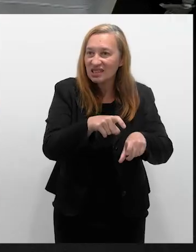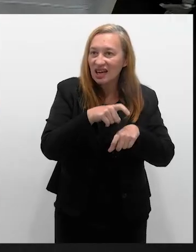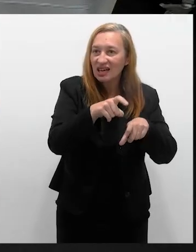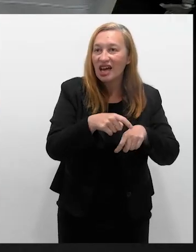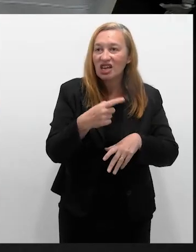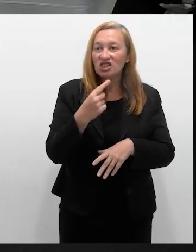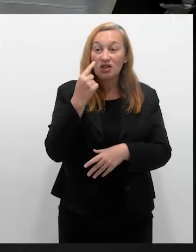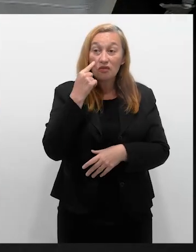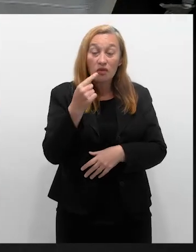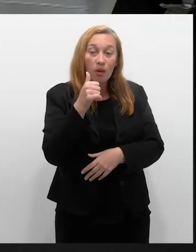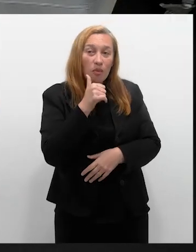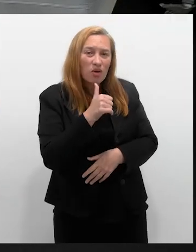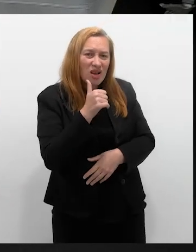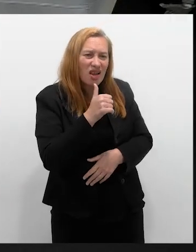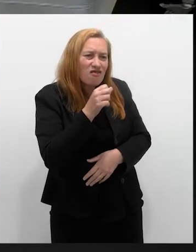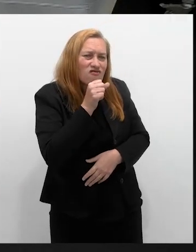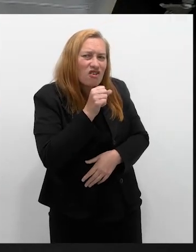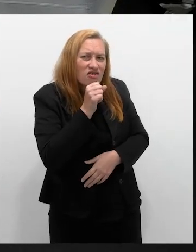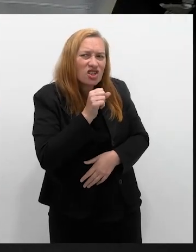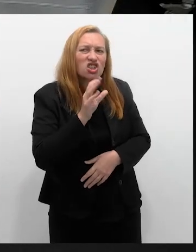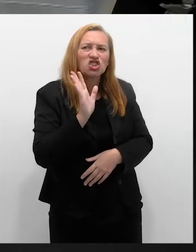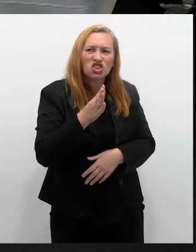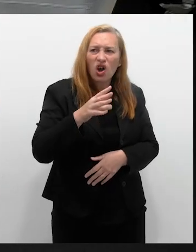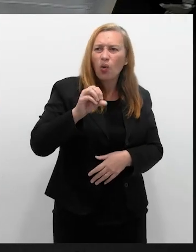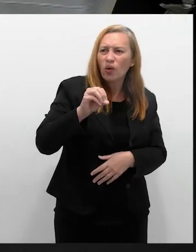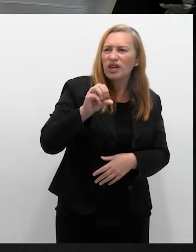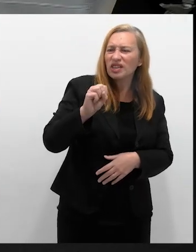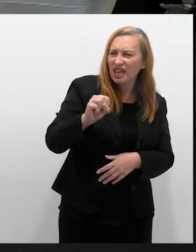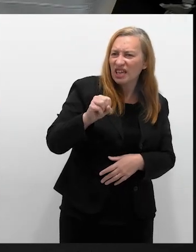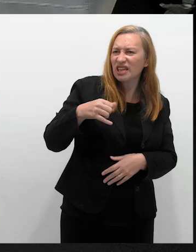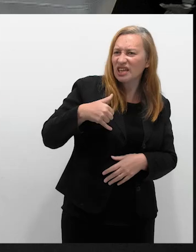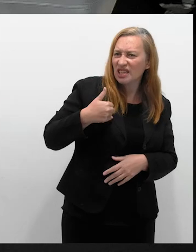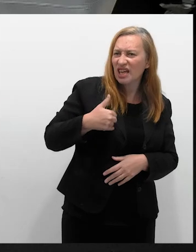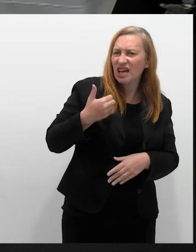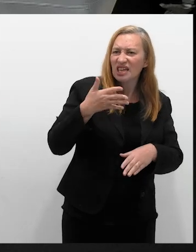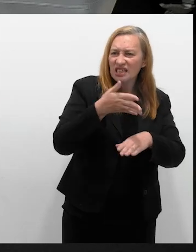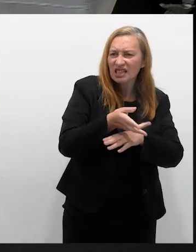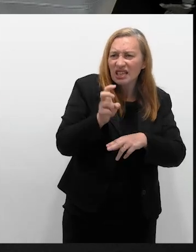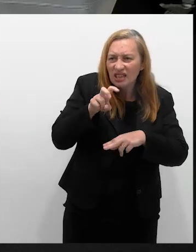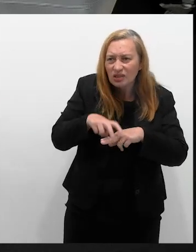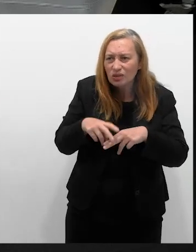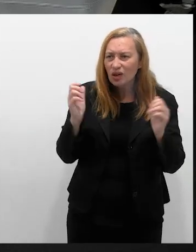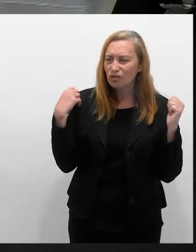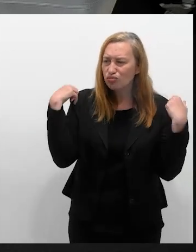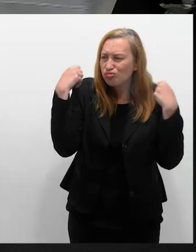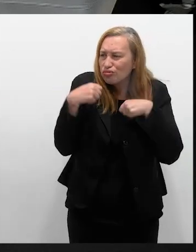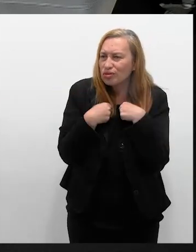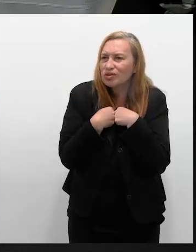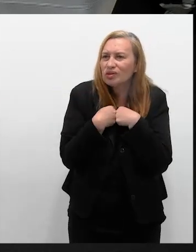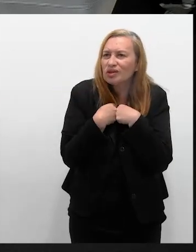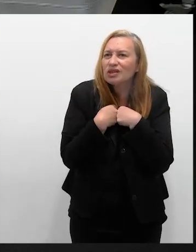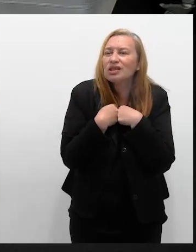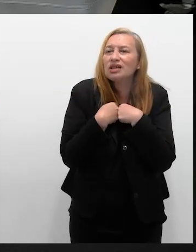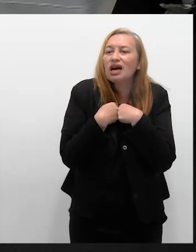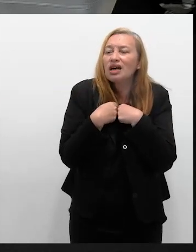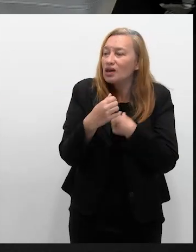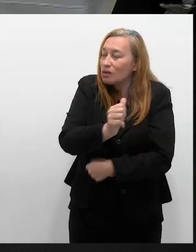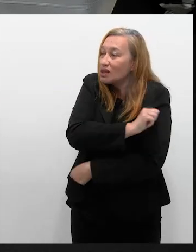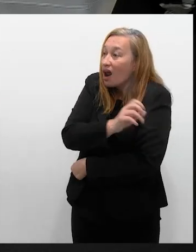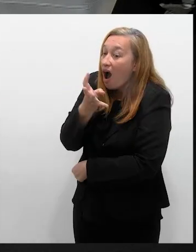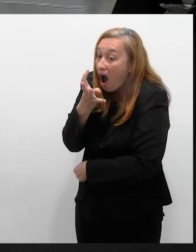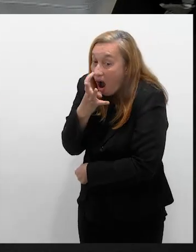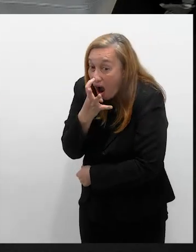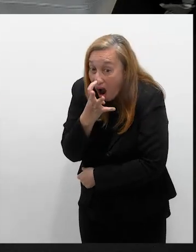parece que você está no interior. E a gente conheceu uma senhorinha de já 80 e tantos anos que estava sentadinha no quintal, enrolada no